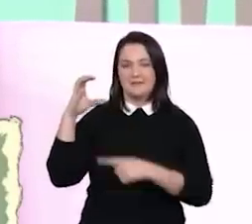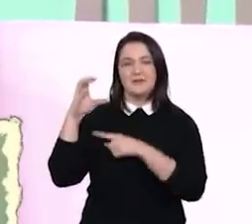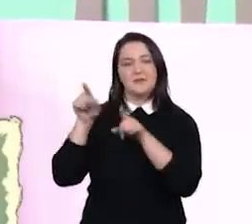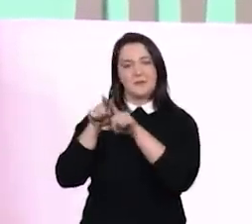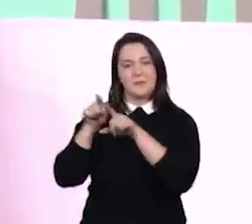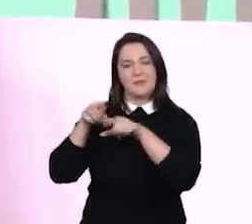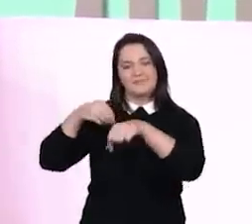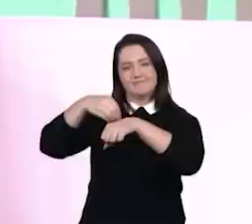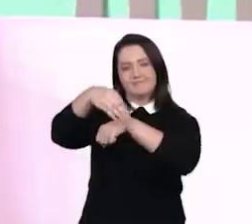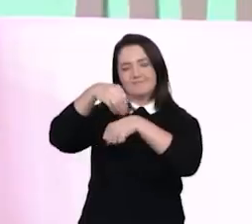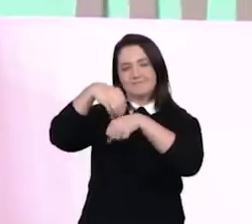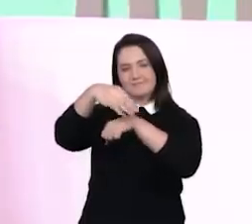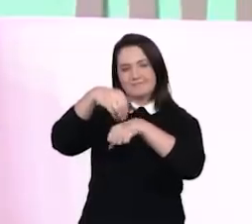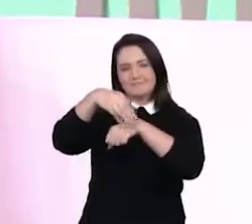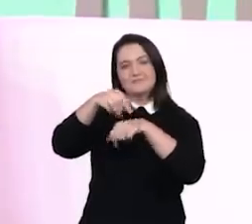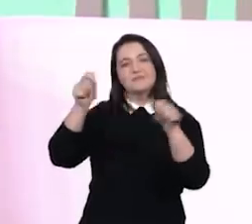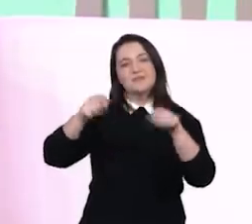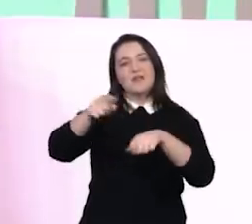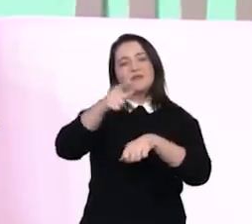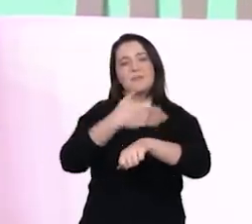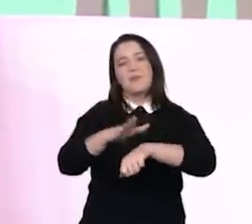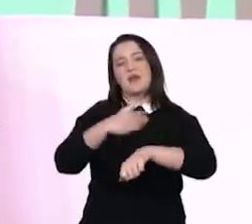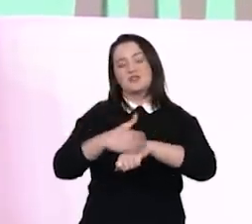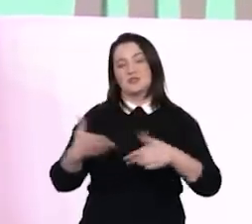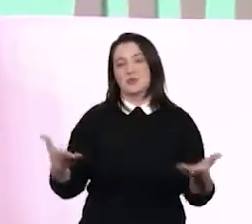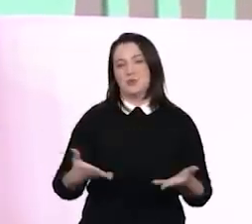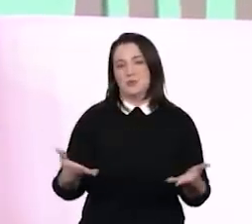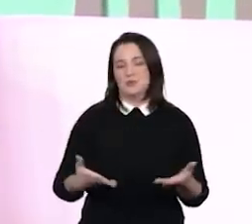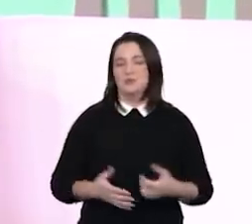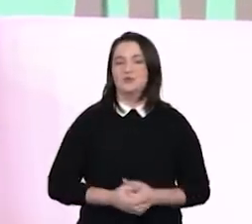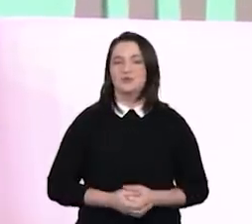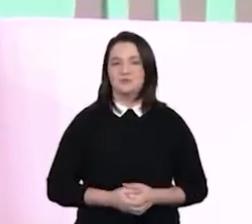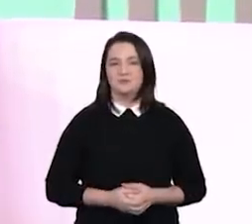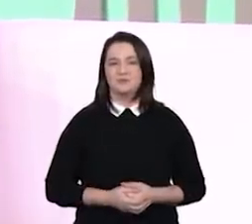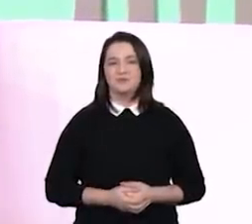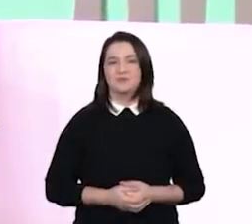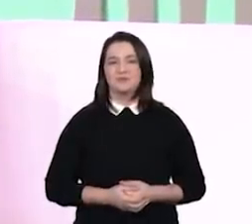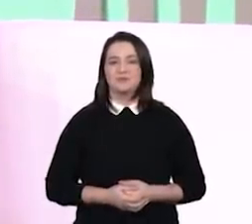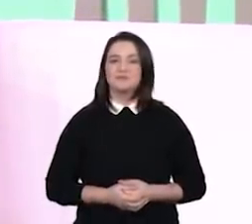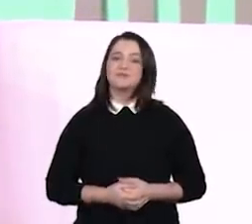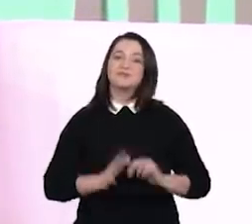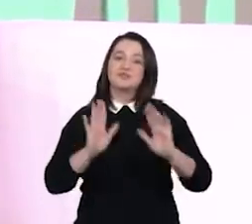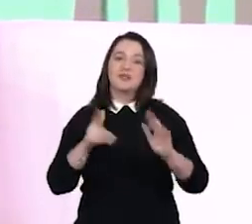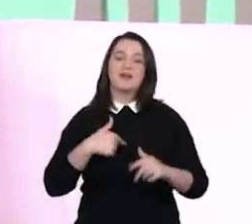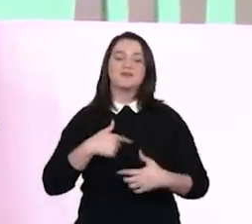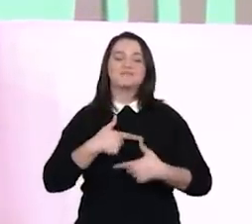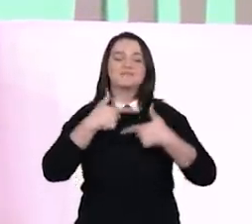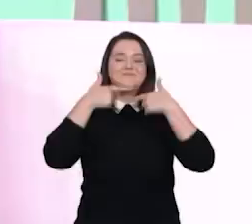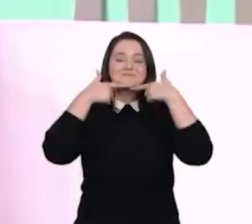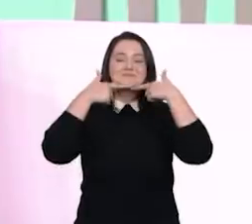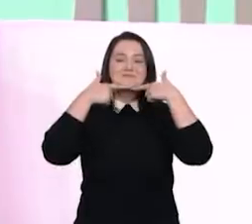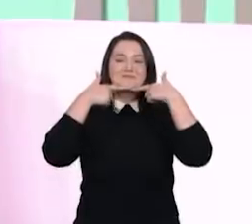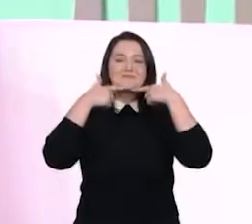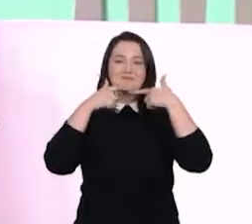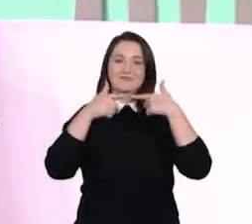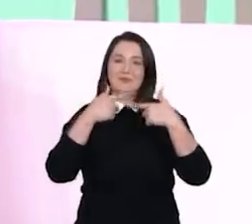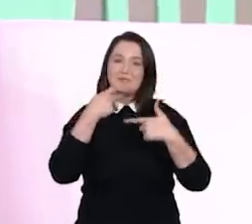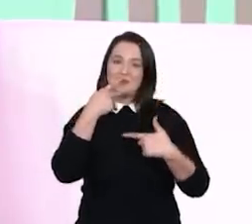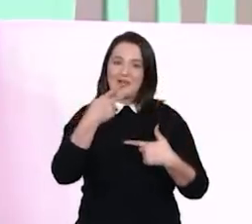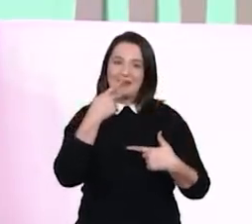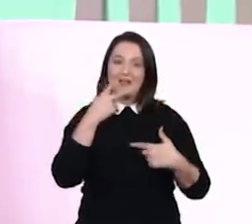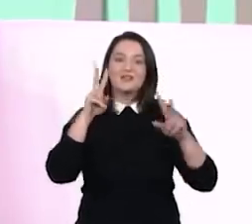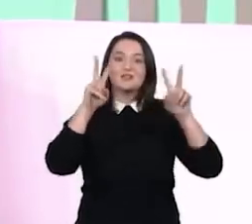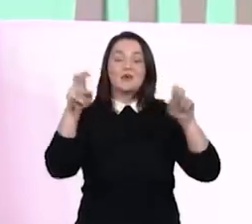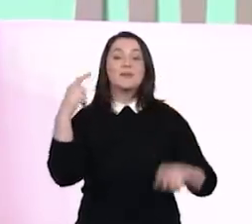começar aí, ó, a colocar em prática hoje na sua casa. E uma delas já me faz sorrir. Sim, eu vou falar sobre